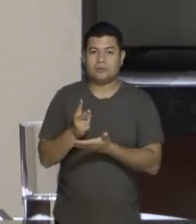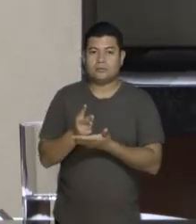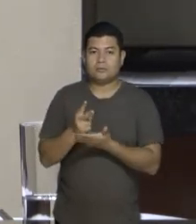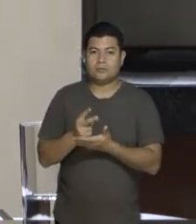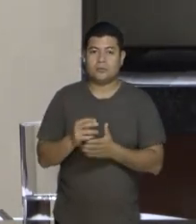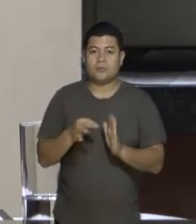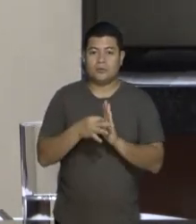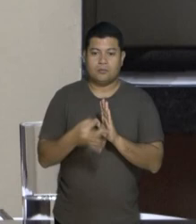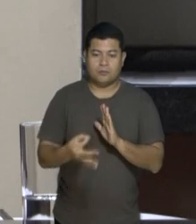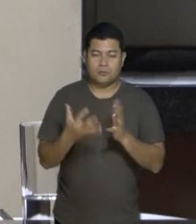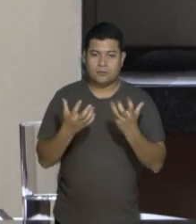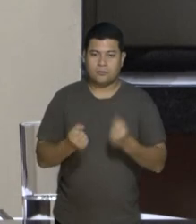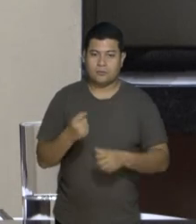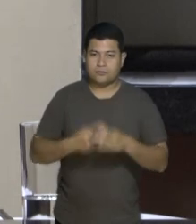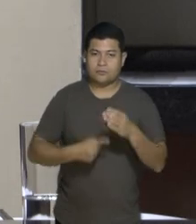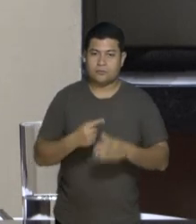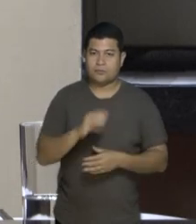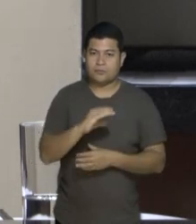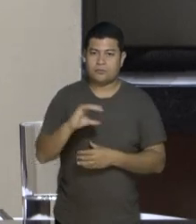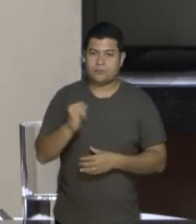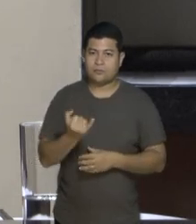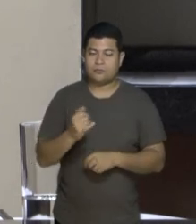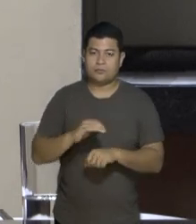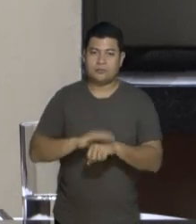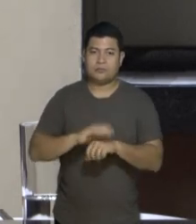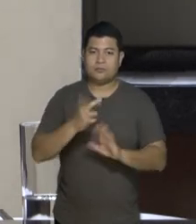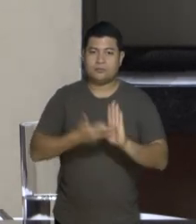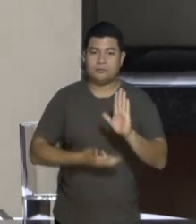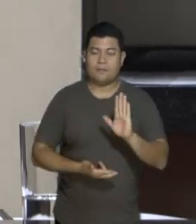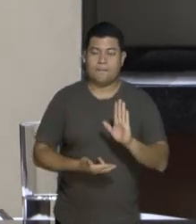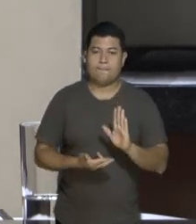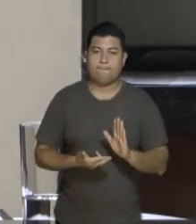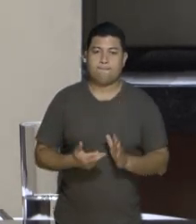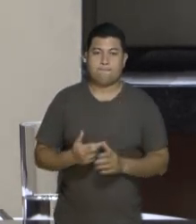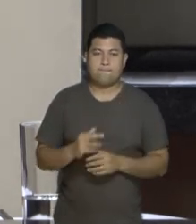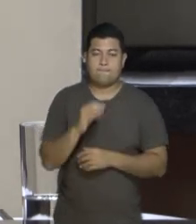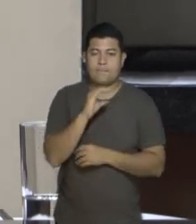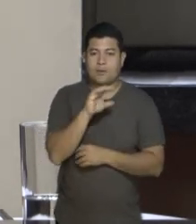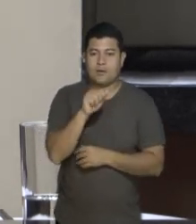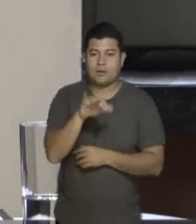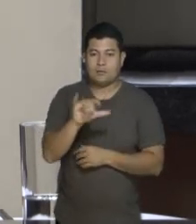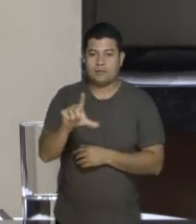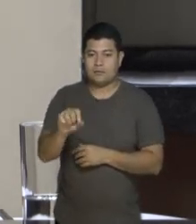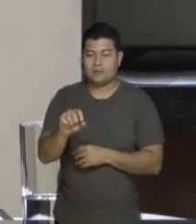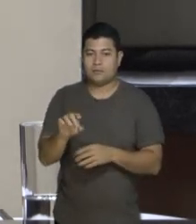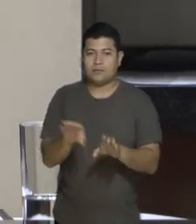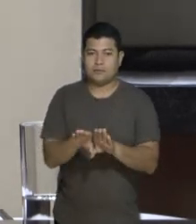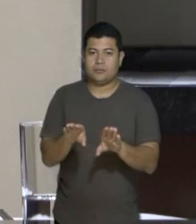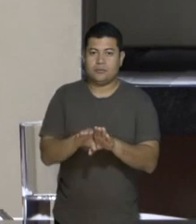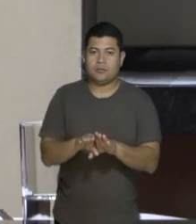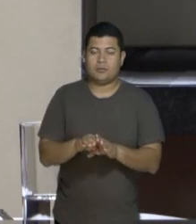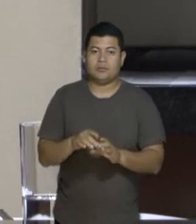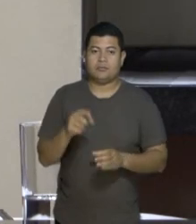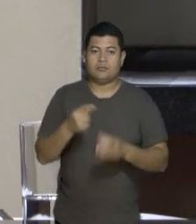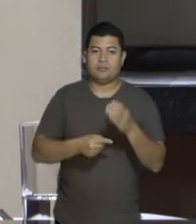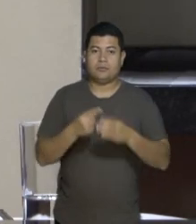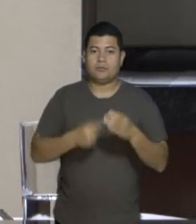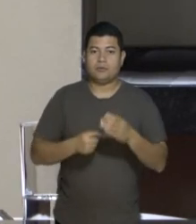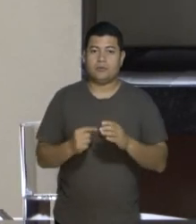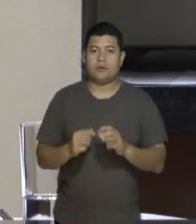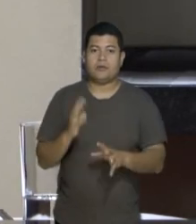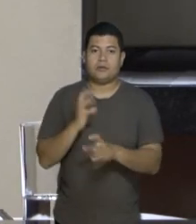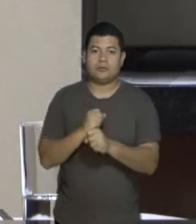Constituição e Justiça, relatoria deputado Camilo Martins, e parecer favorável da Comissão de Finanças e Tributação, relatoria deputado Marcos Vieira,